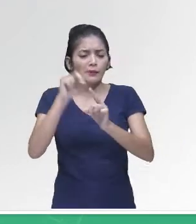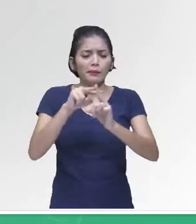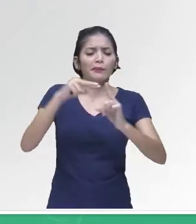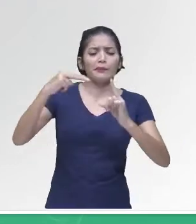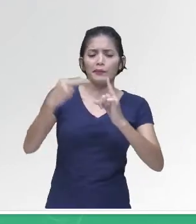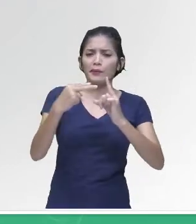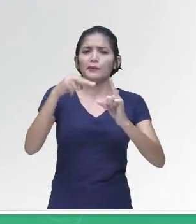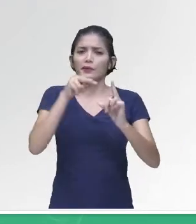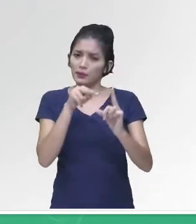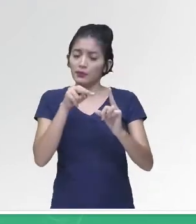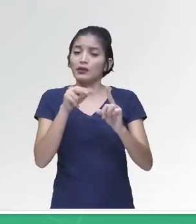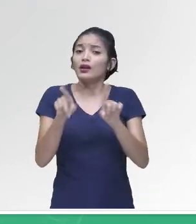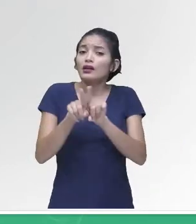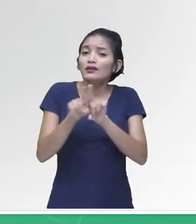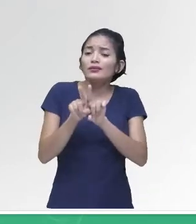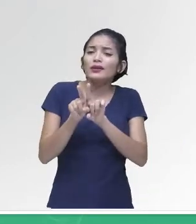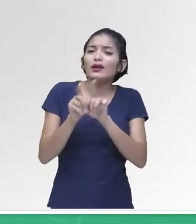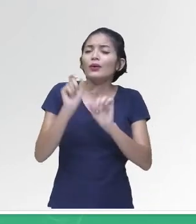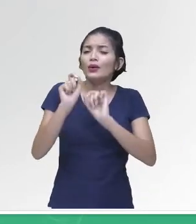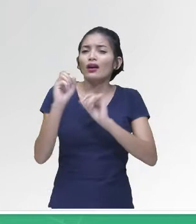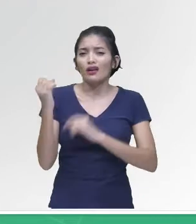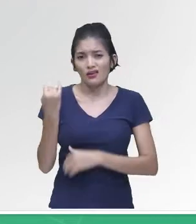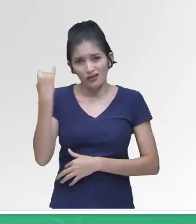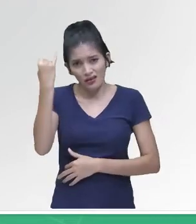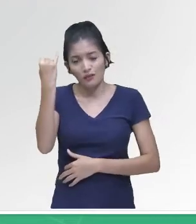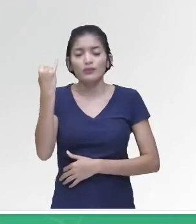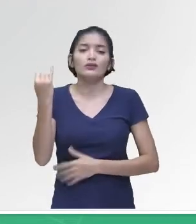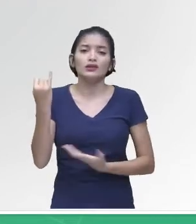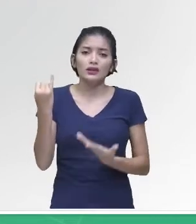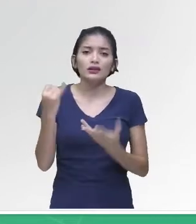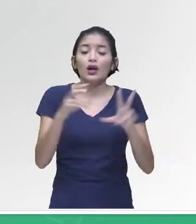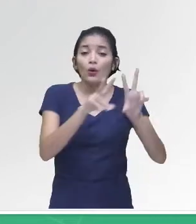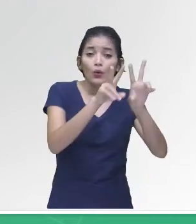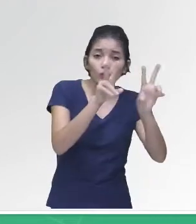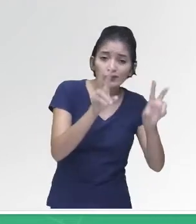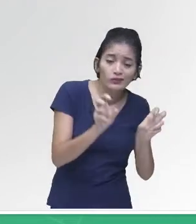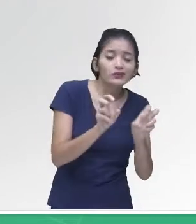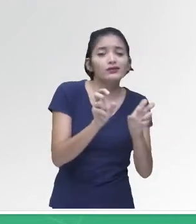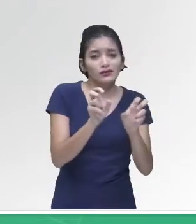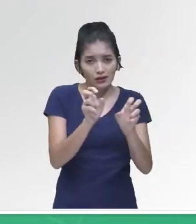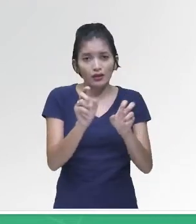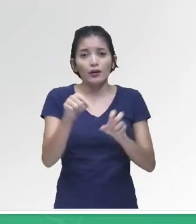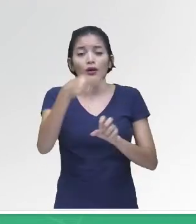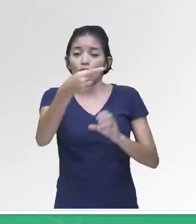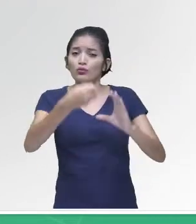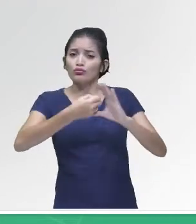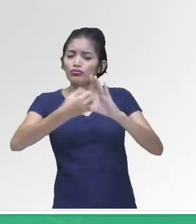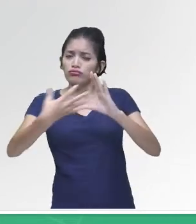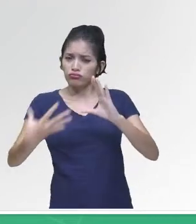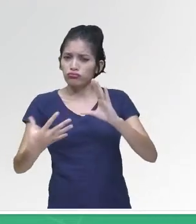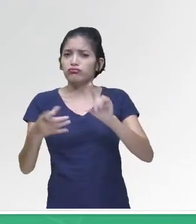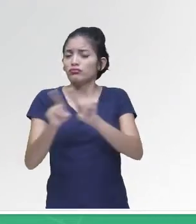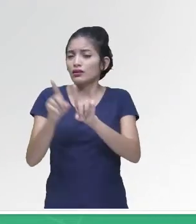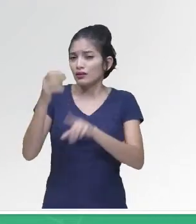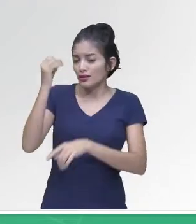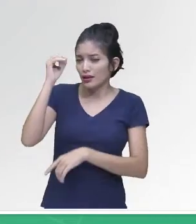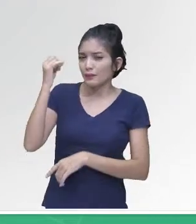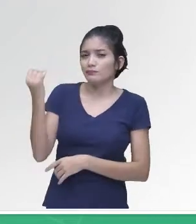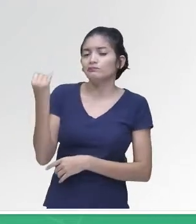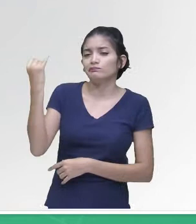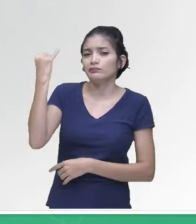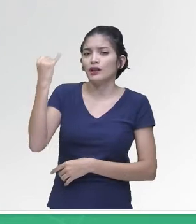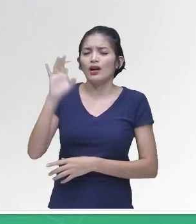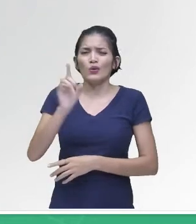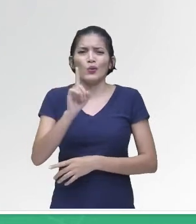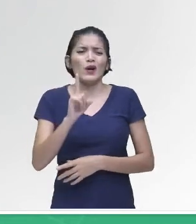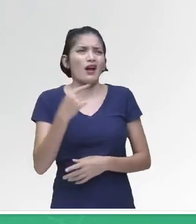e, muito importante, é sobre um assunto, é sobre um tema. E outra característica muito importante, aqui não é